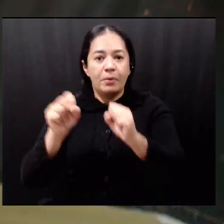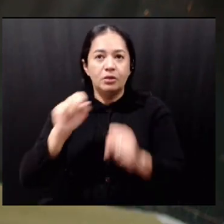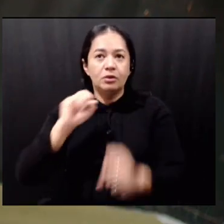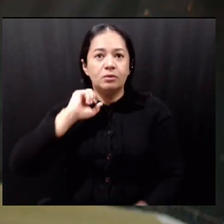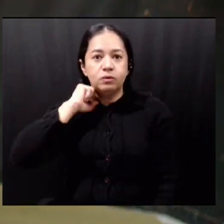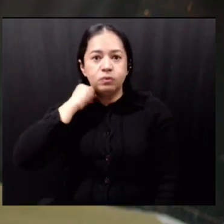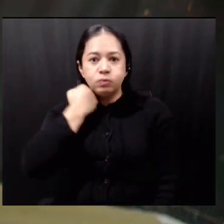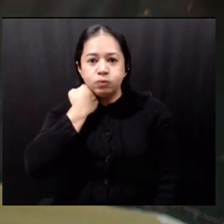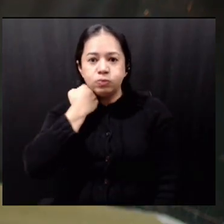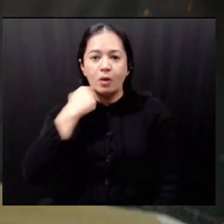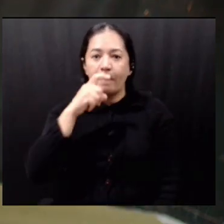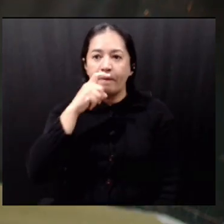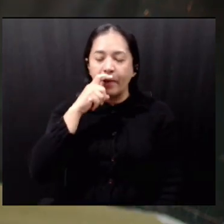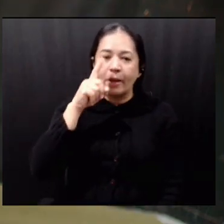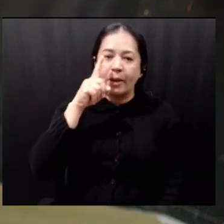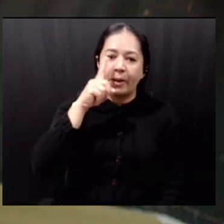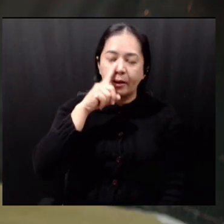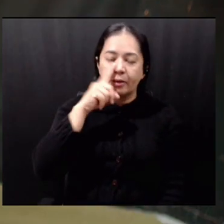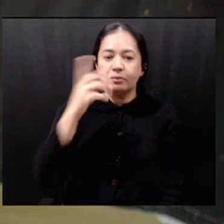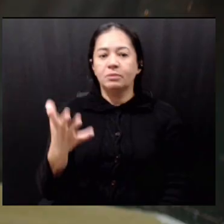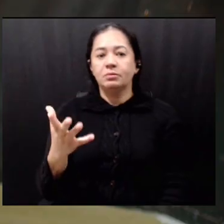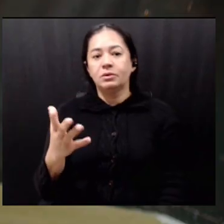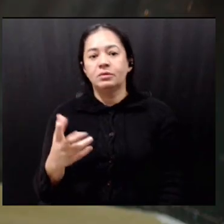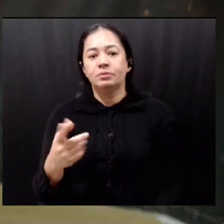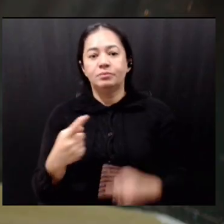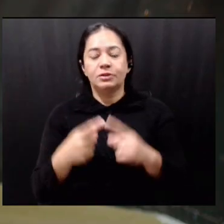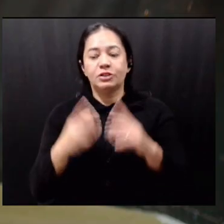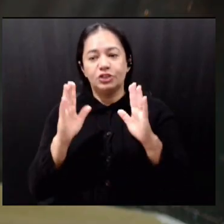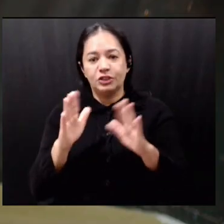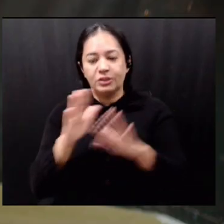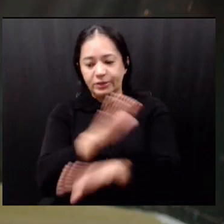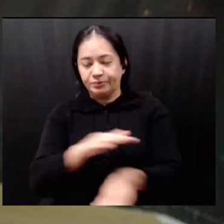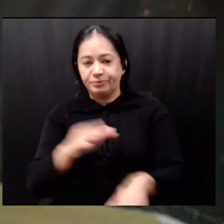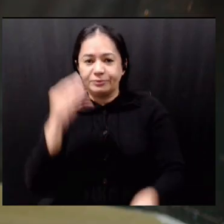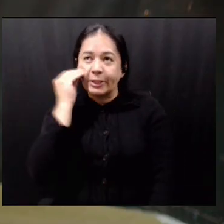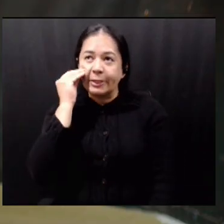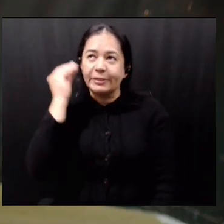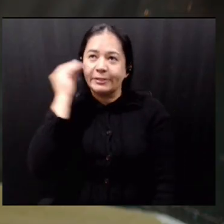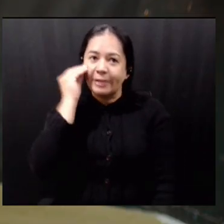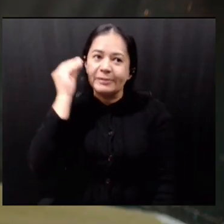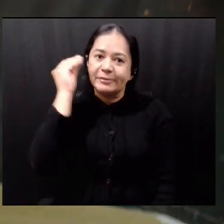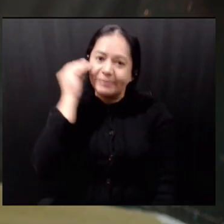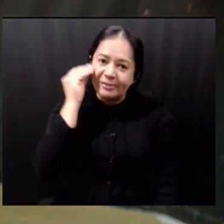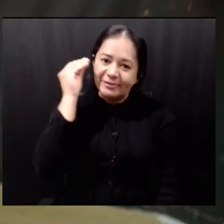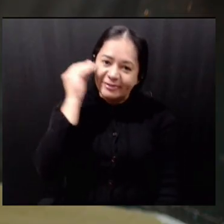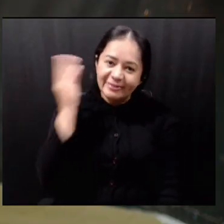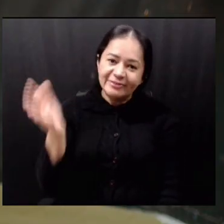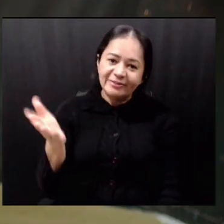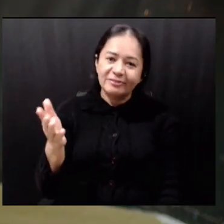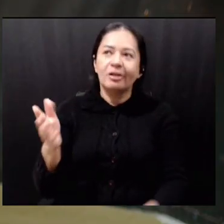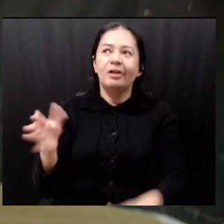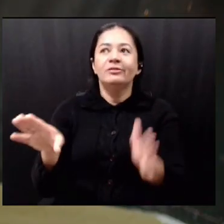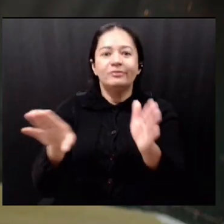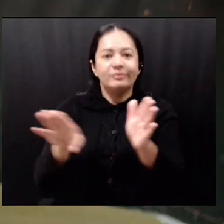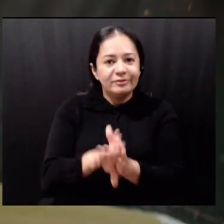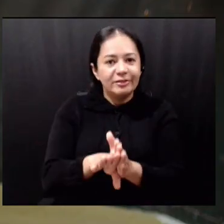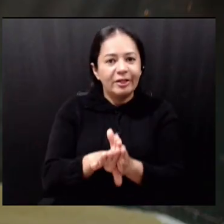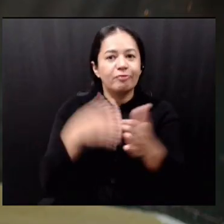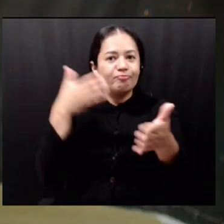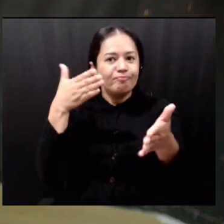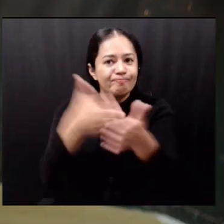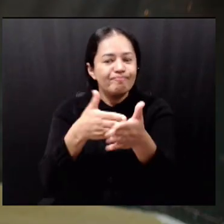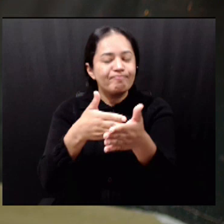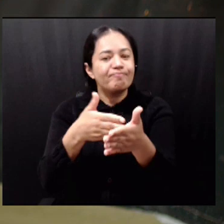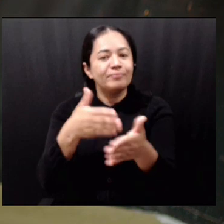mãe, para o responsável, porque já que a criança testa, vai chegar uma hora que vai chegar no limite e aí você também